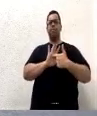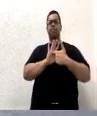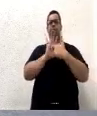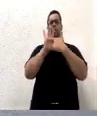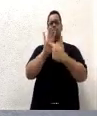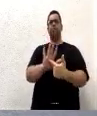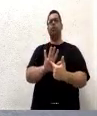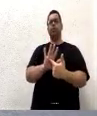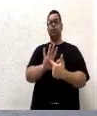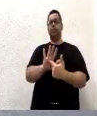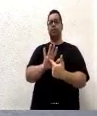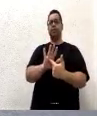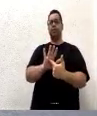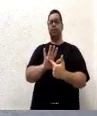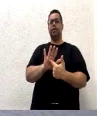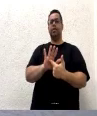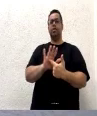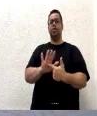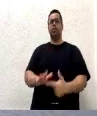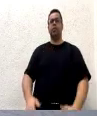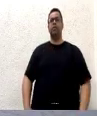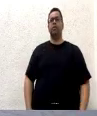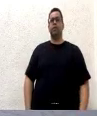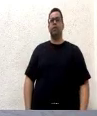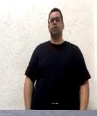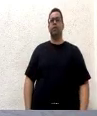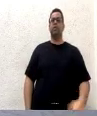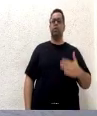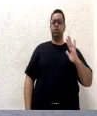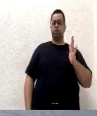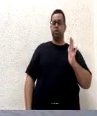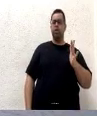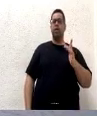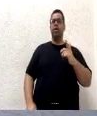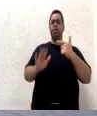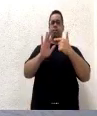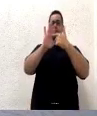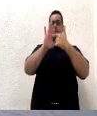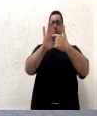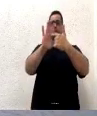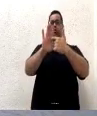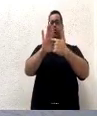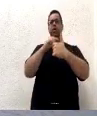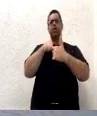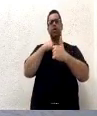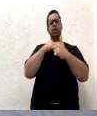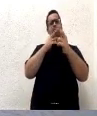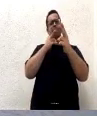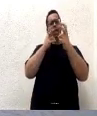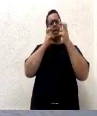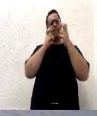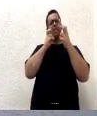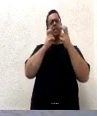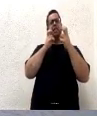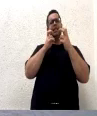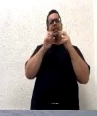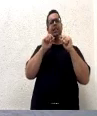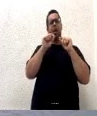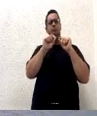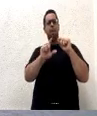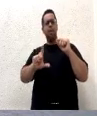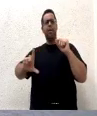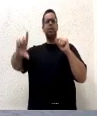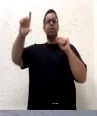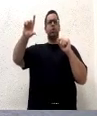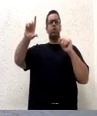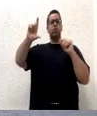já deixou o Progresso, o PSF Progresso, como unidade sentinela. A gente percebeu que aumentou os casos, essa unidade vai ficar